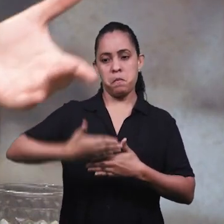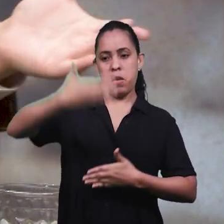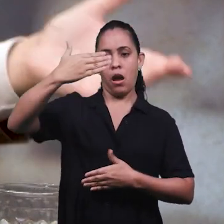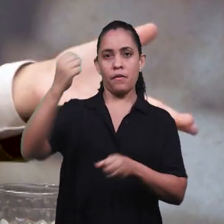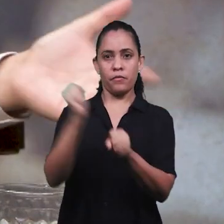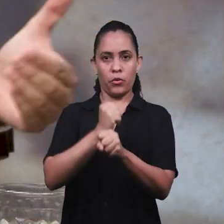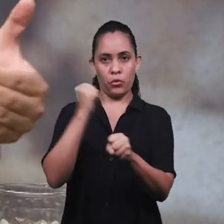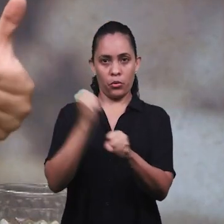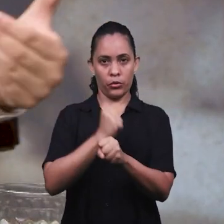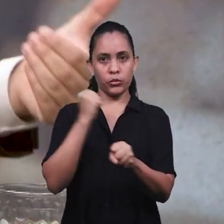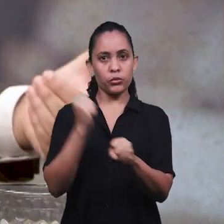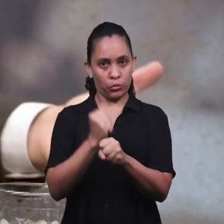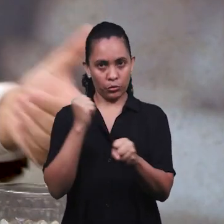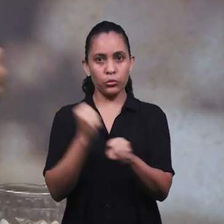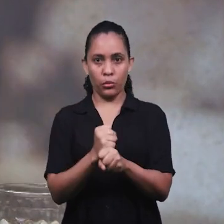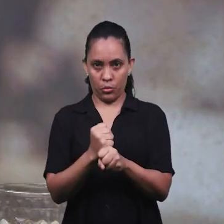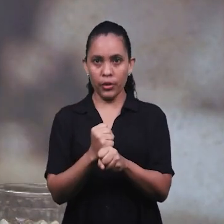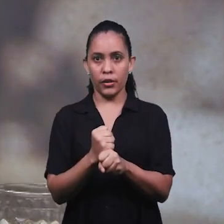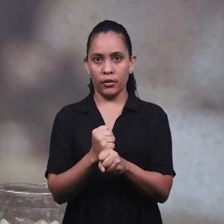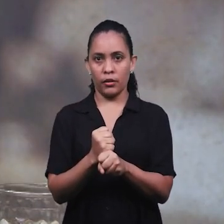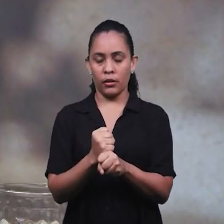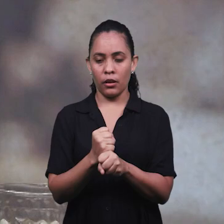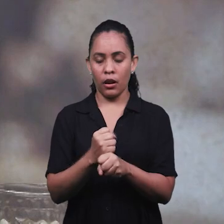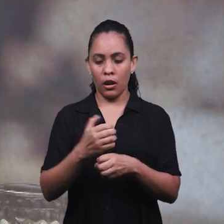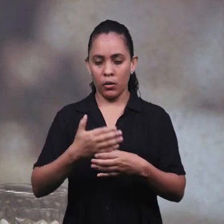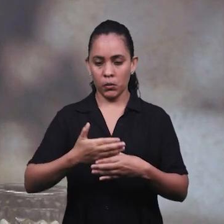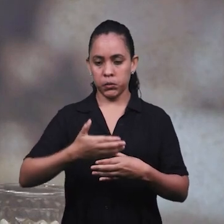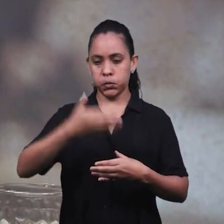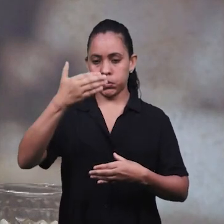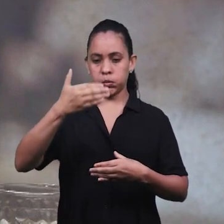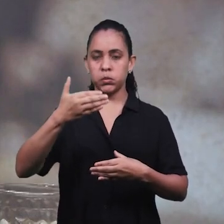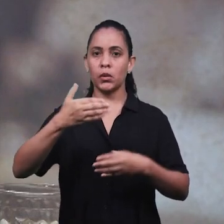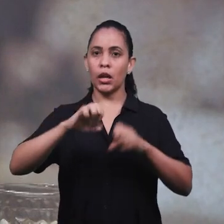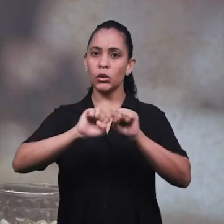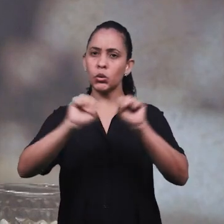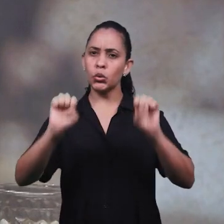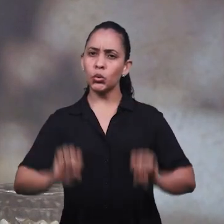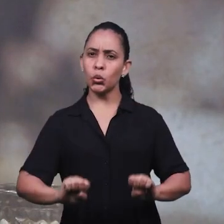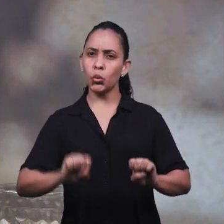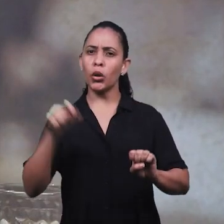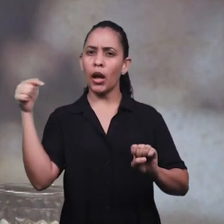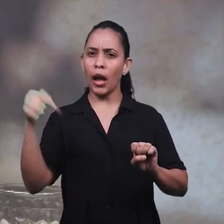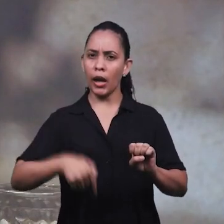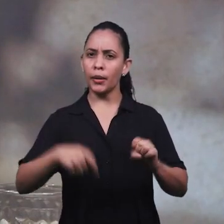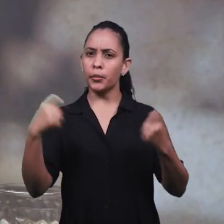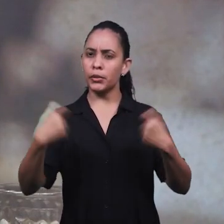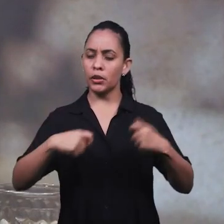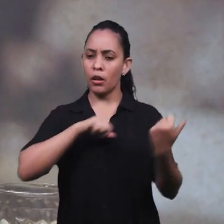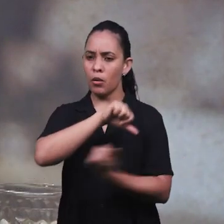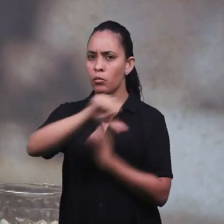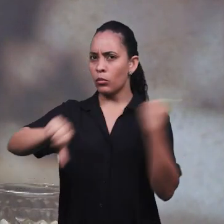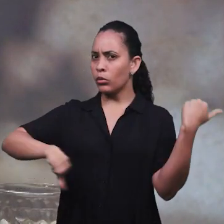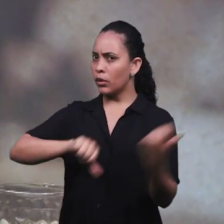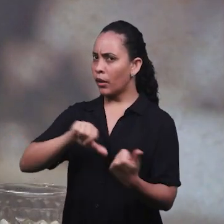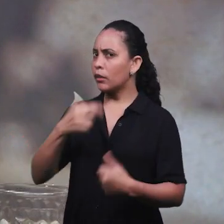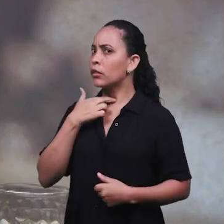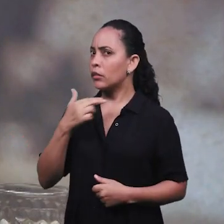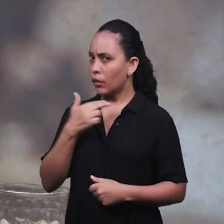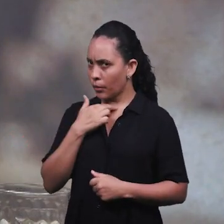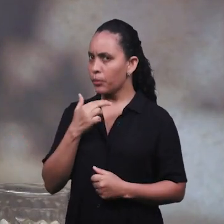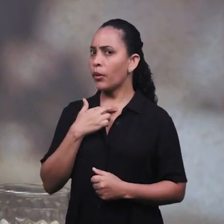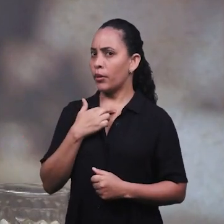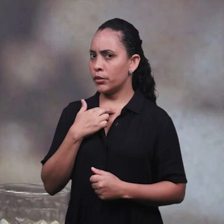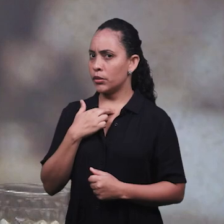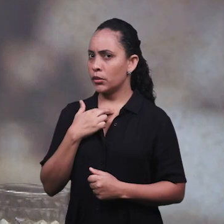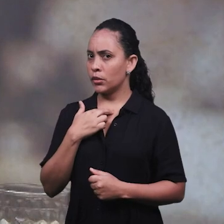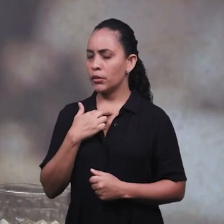construído, né, foi idealizado pela construtora e que precisa ser respeitado. Então, os condôminos também não podem alterar o